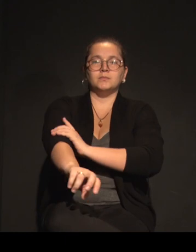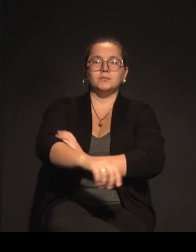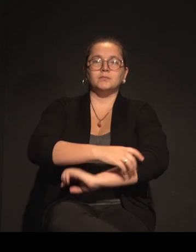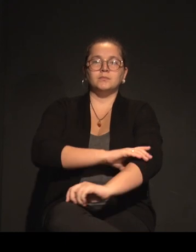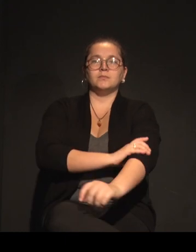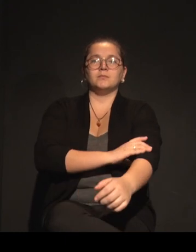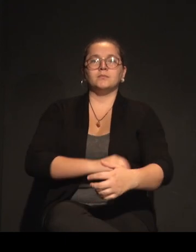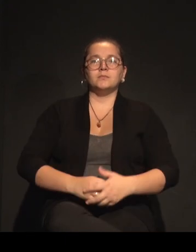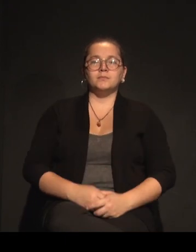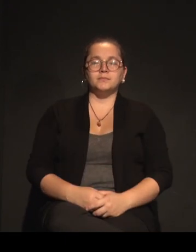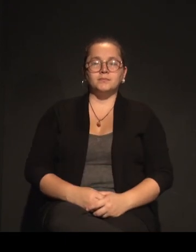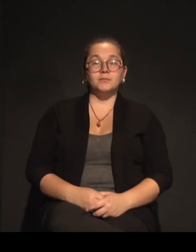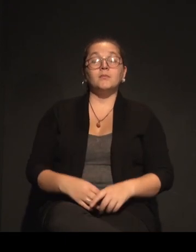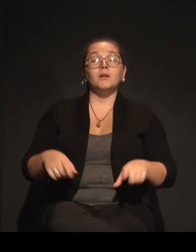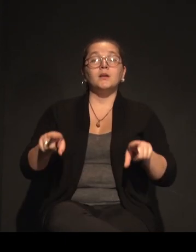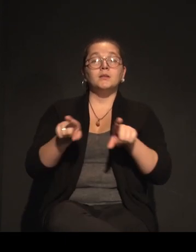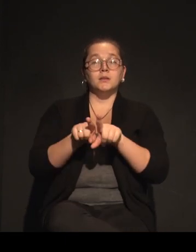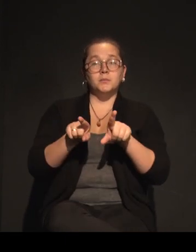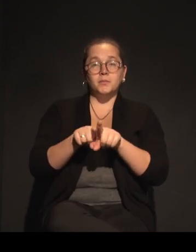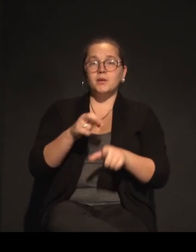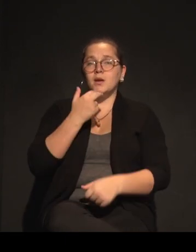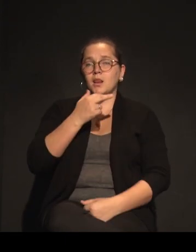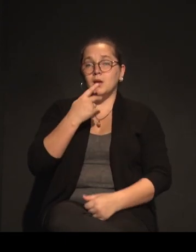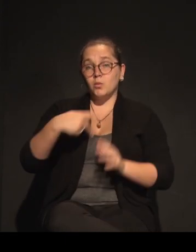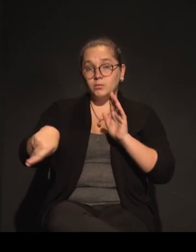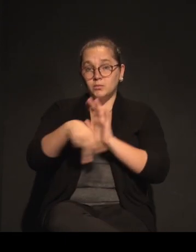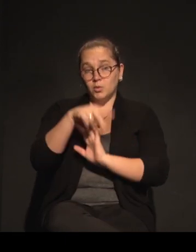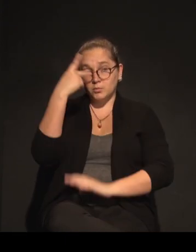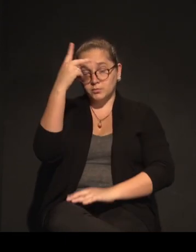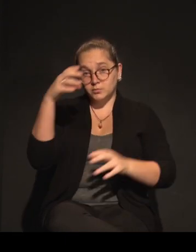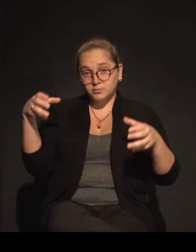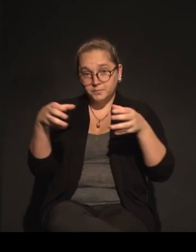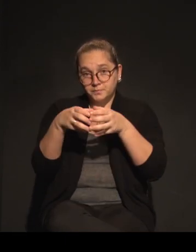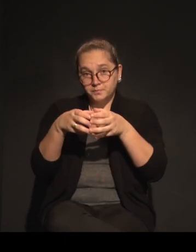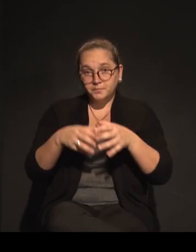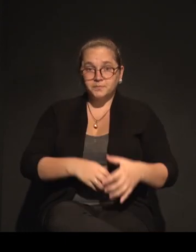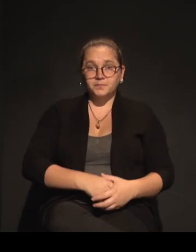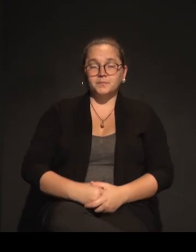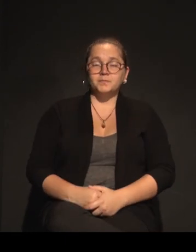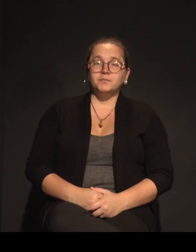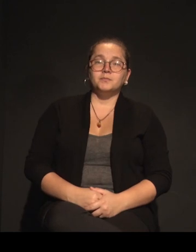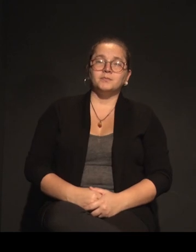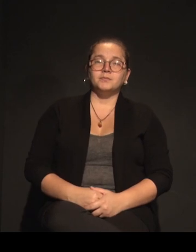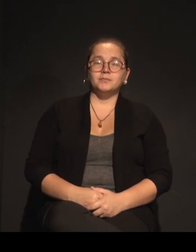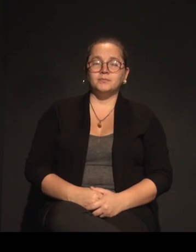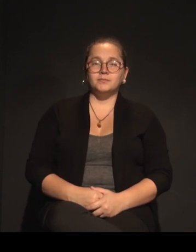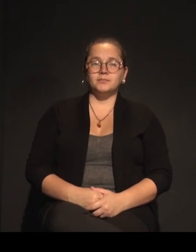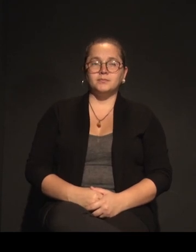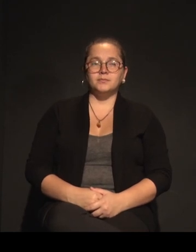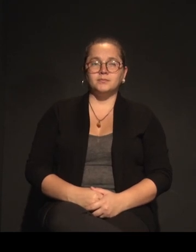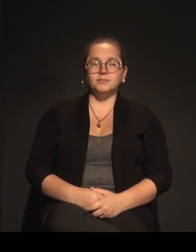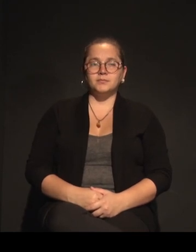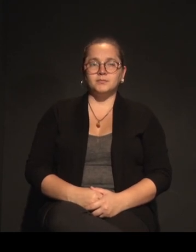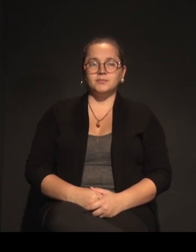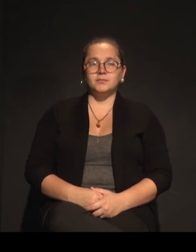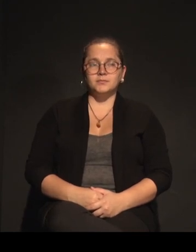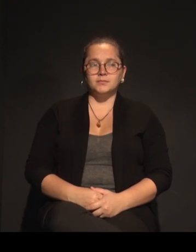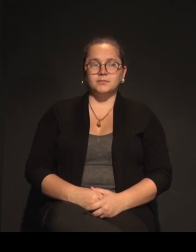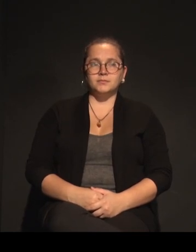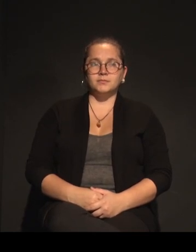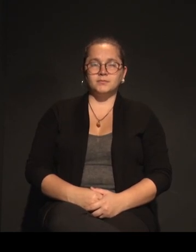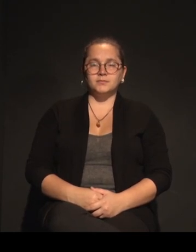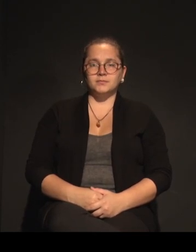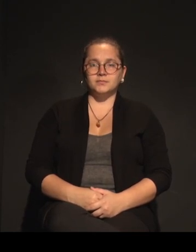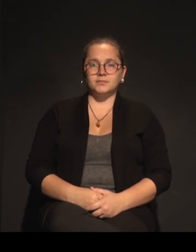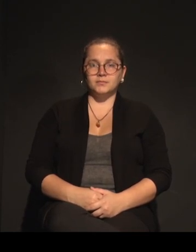é num patamar shipton em baixo tinha na